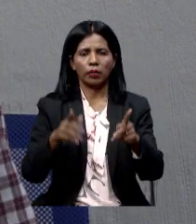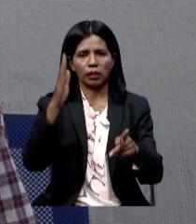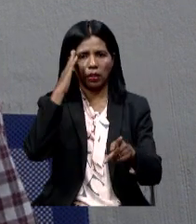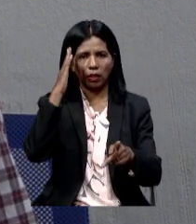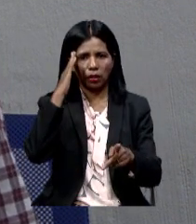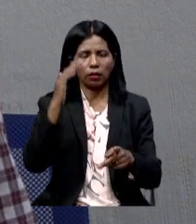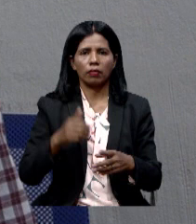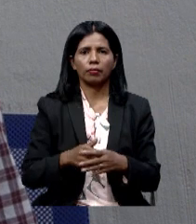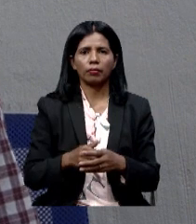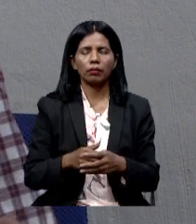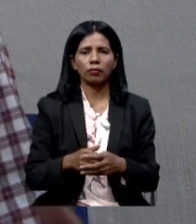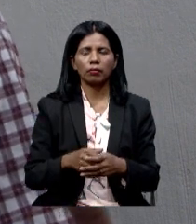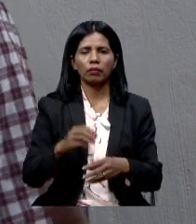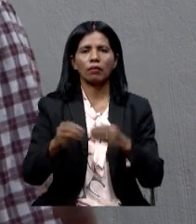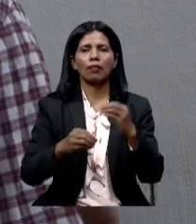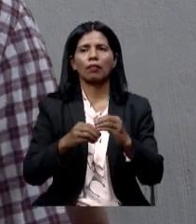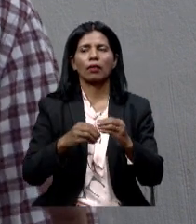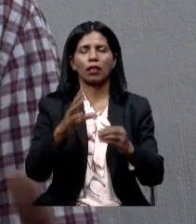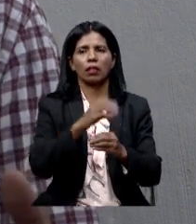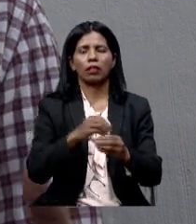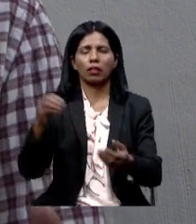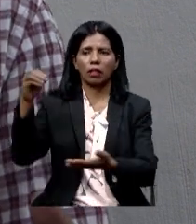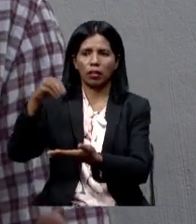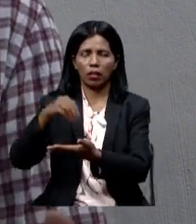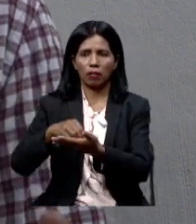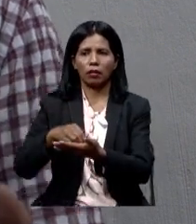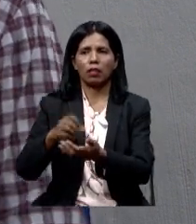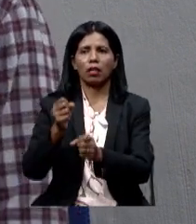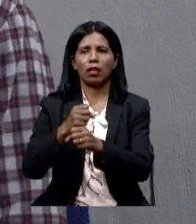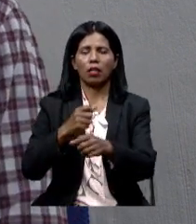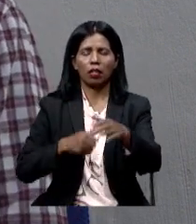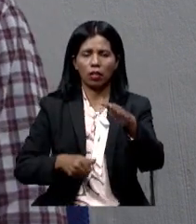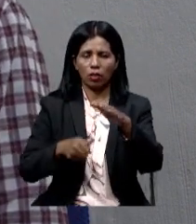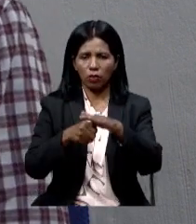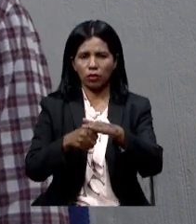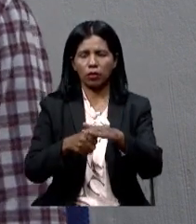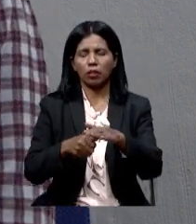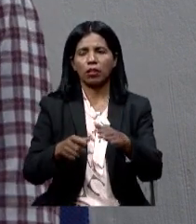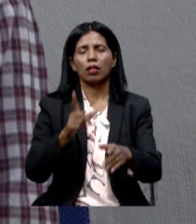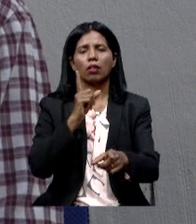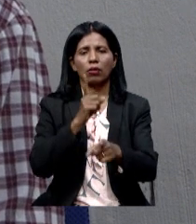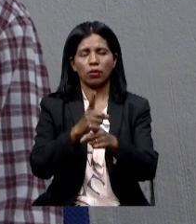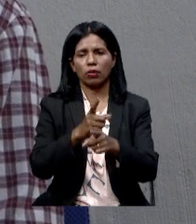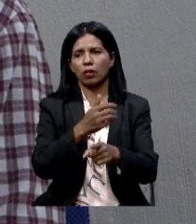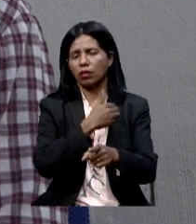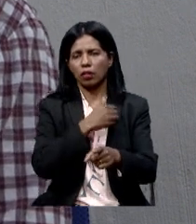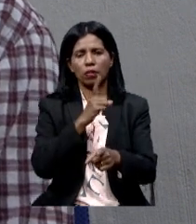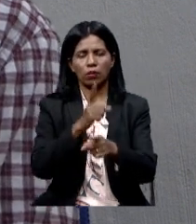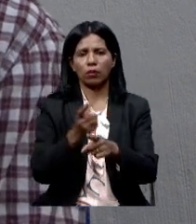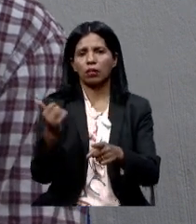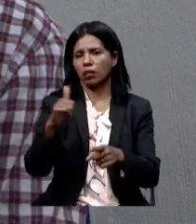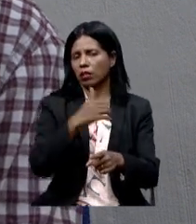hatene katakne kategori legal ga ilegal to agora sirsida katene